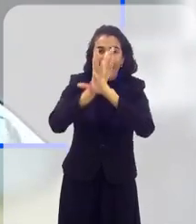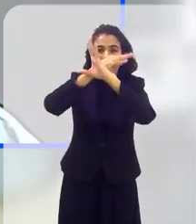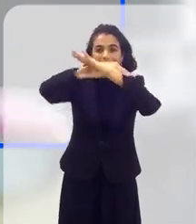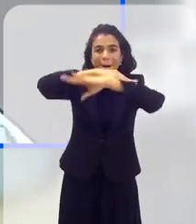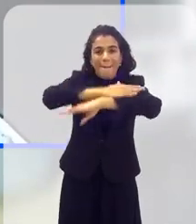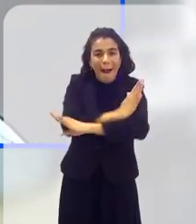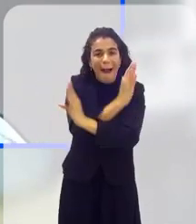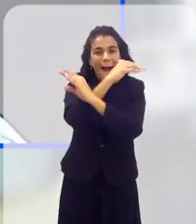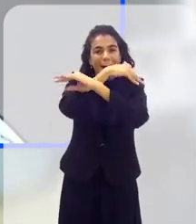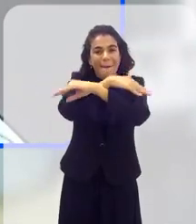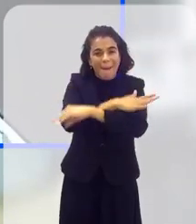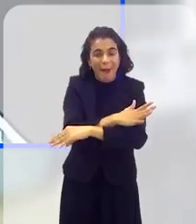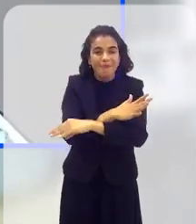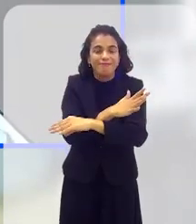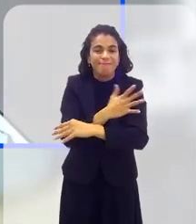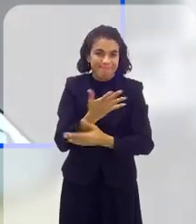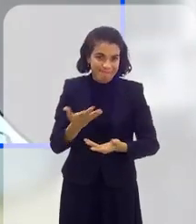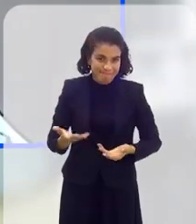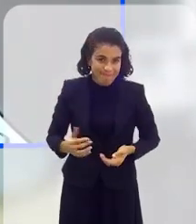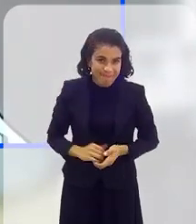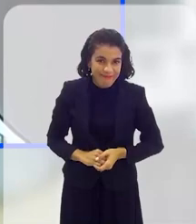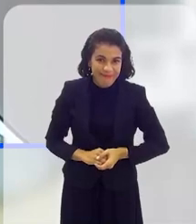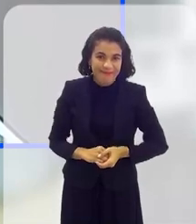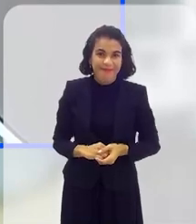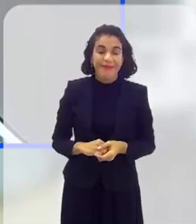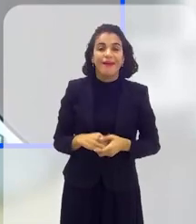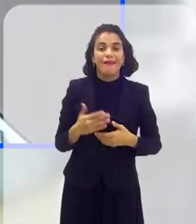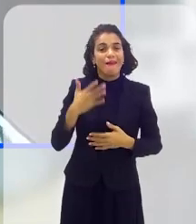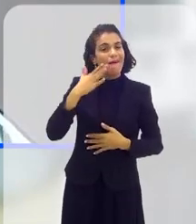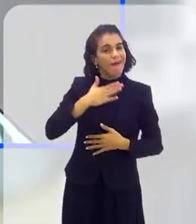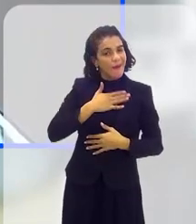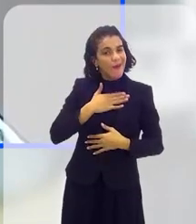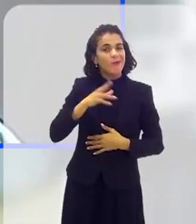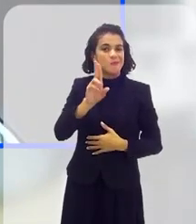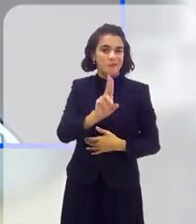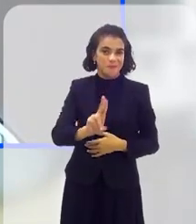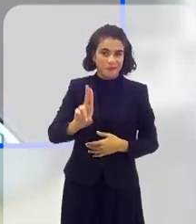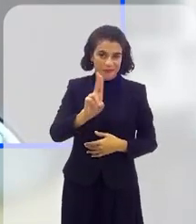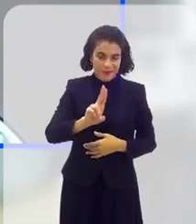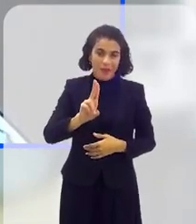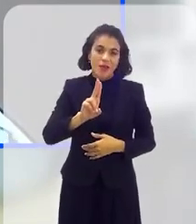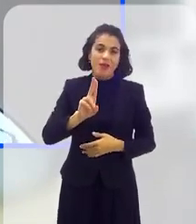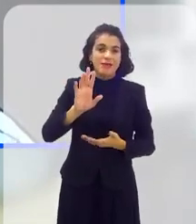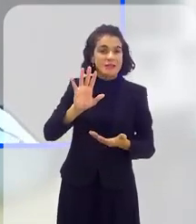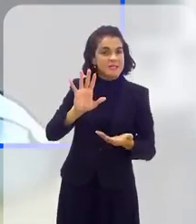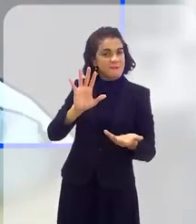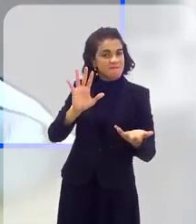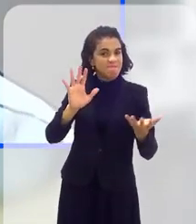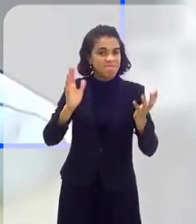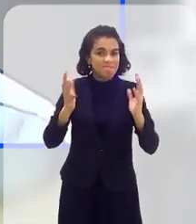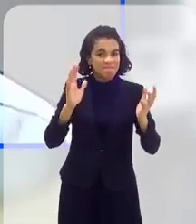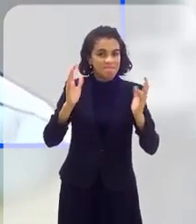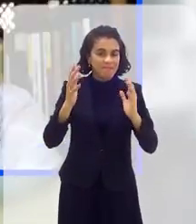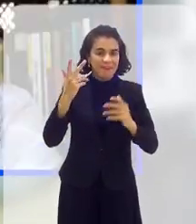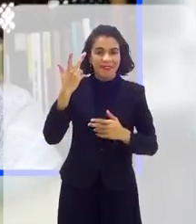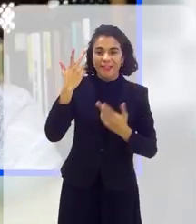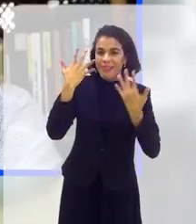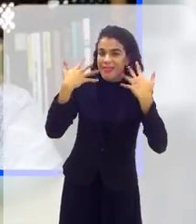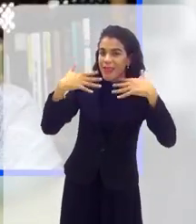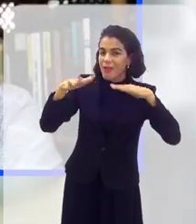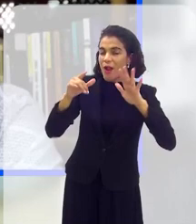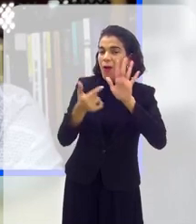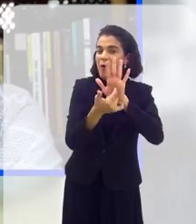correnteza, invertendo o sentido do fluxo das águas. Eu usei esse fenômeno natural